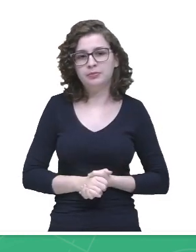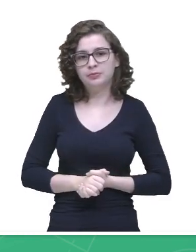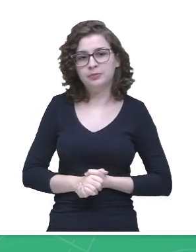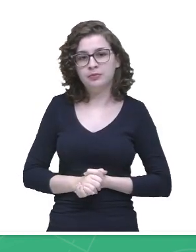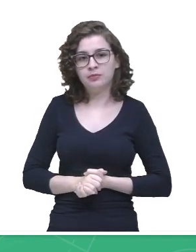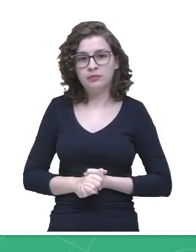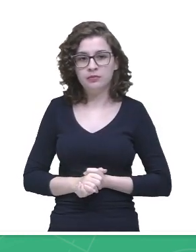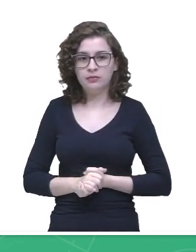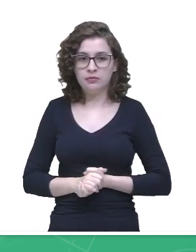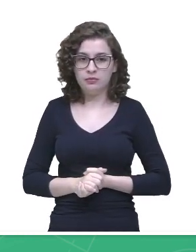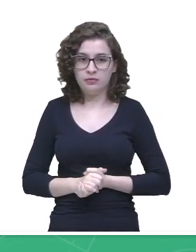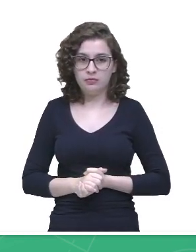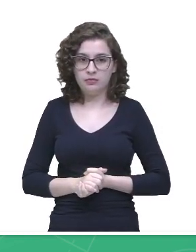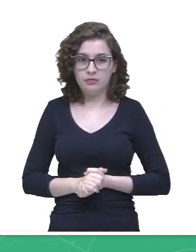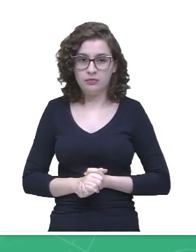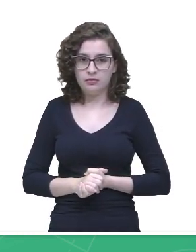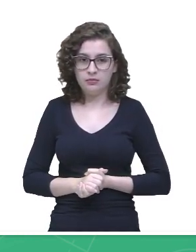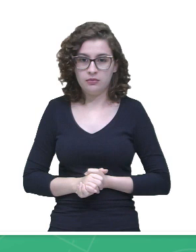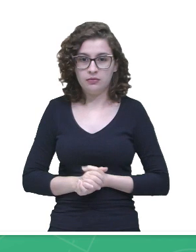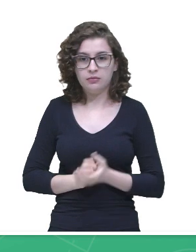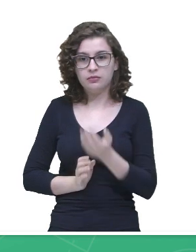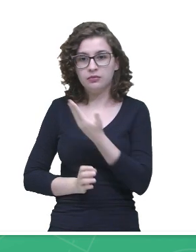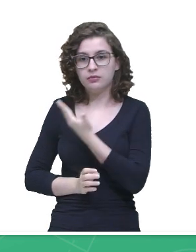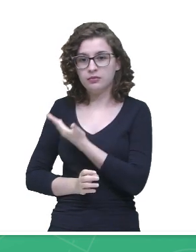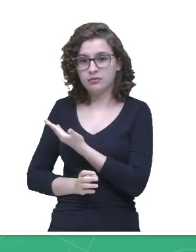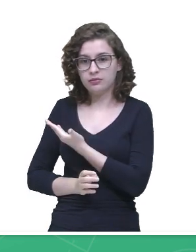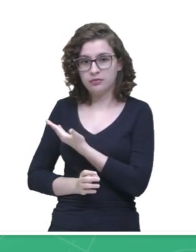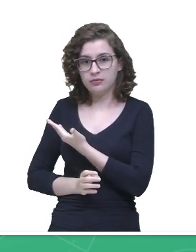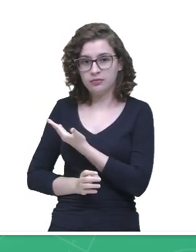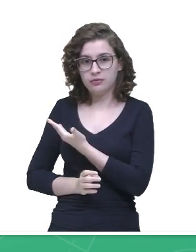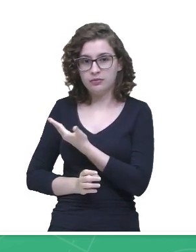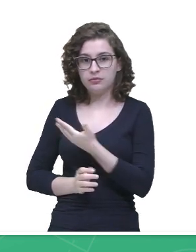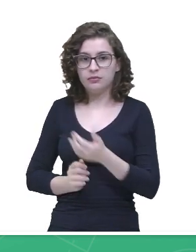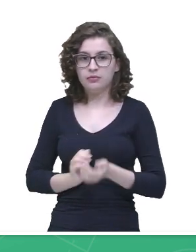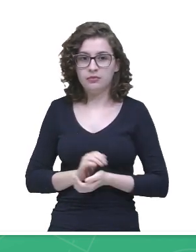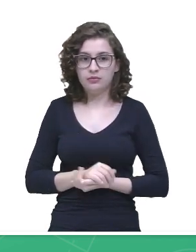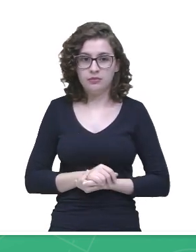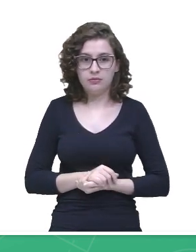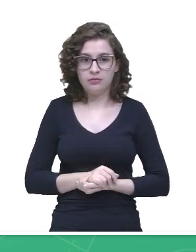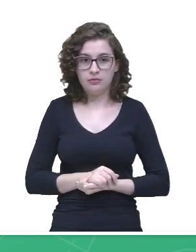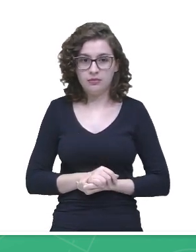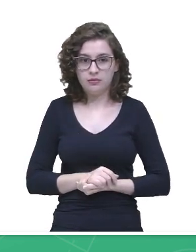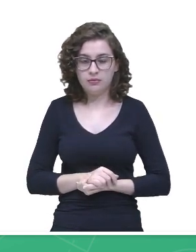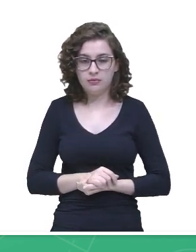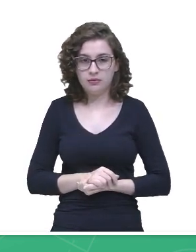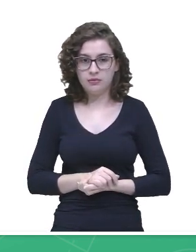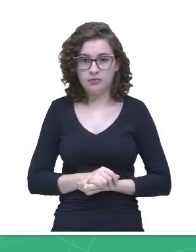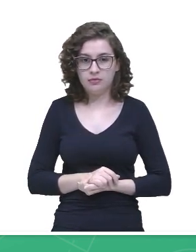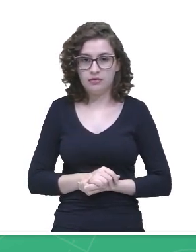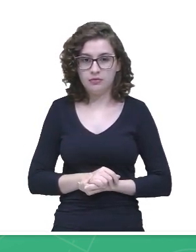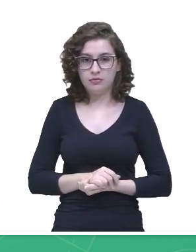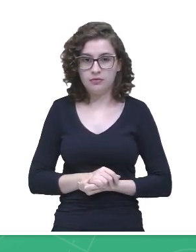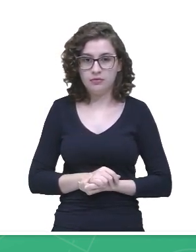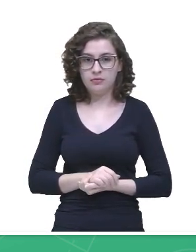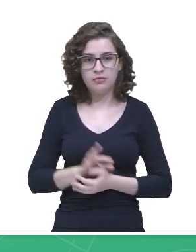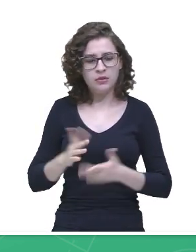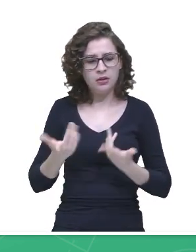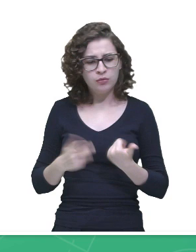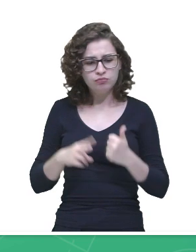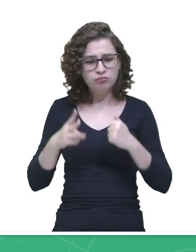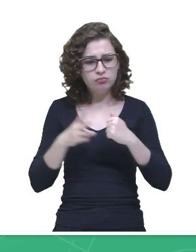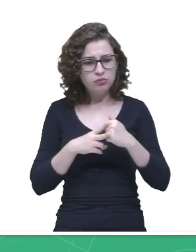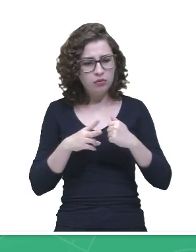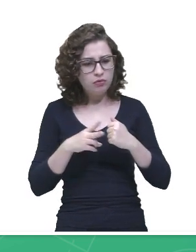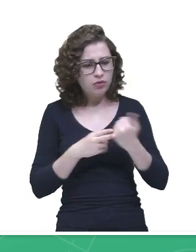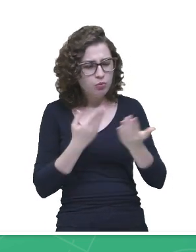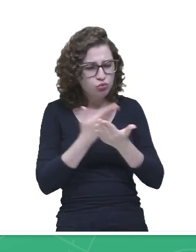adiante. Pretérito perfeito compuesto. Para que serve? Esse tempo verbal não é só a questão de estudar o